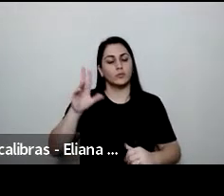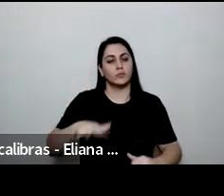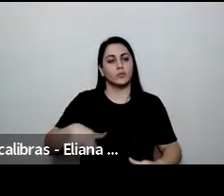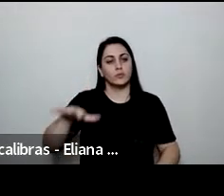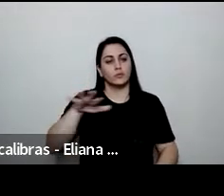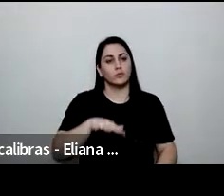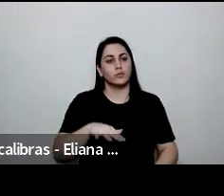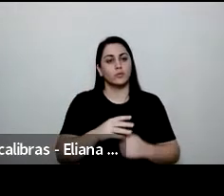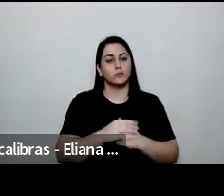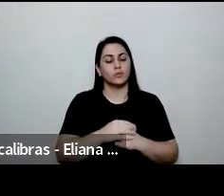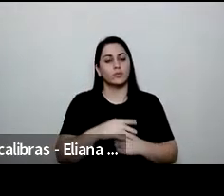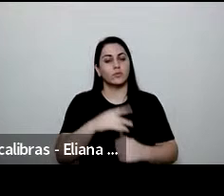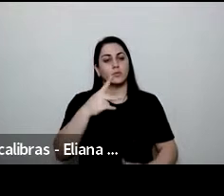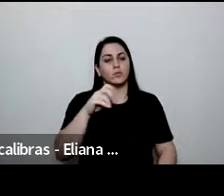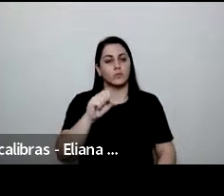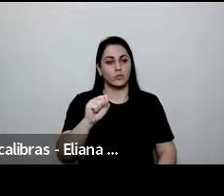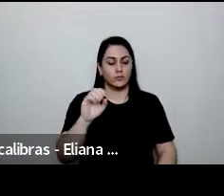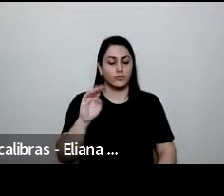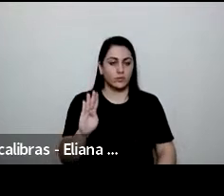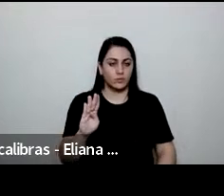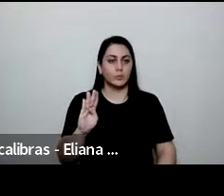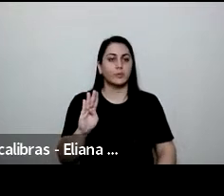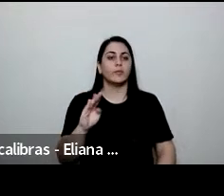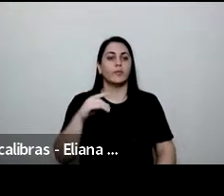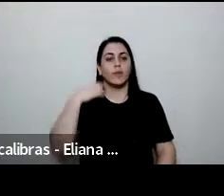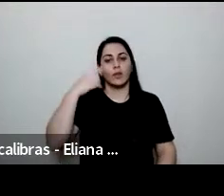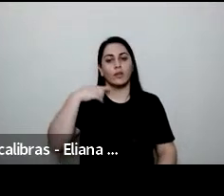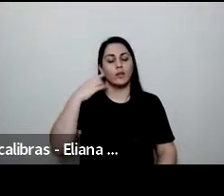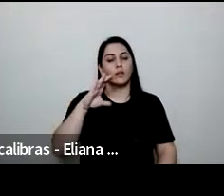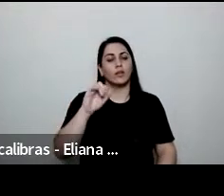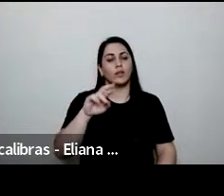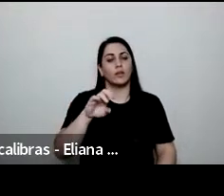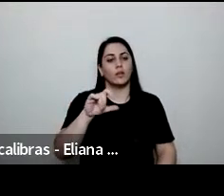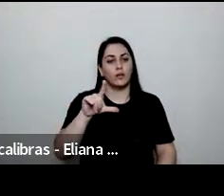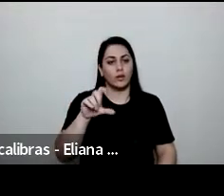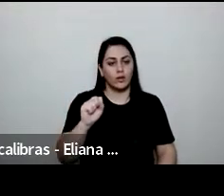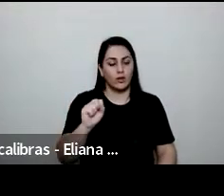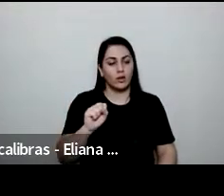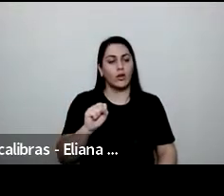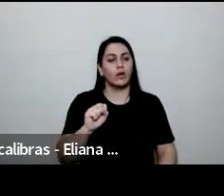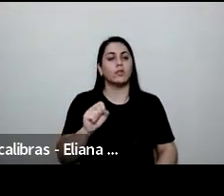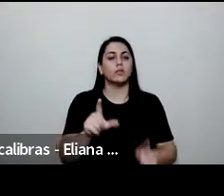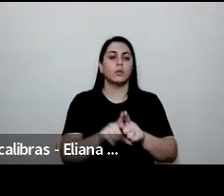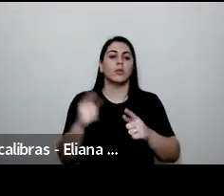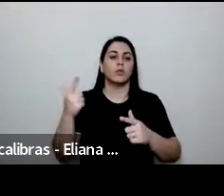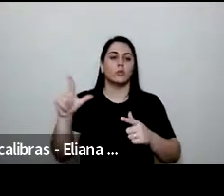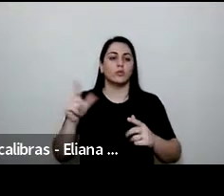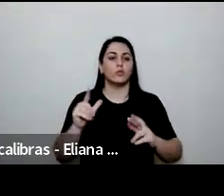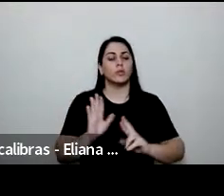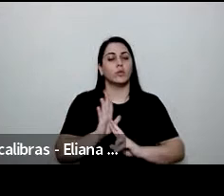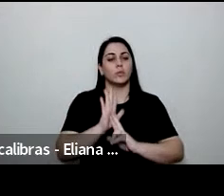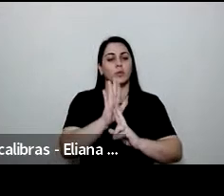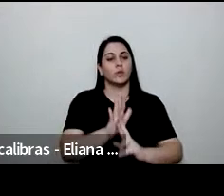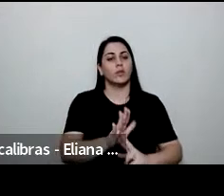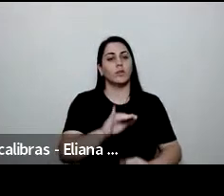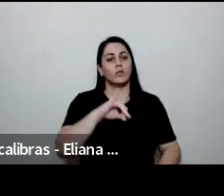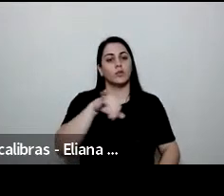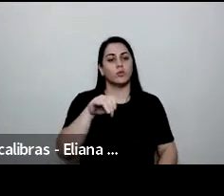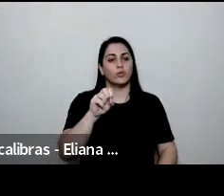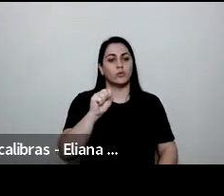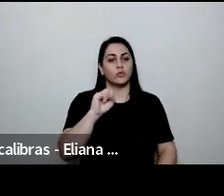e antes socialista brasileiro direto para Estadual advogado Carlos Eduardo Barros Gomes e outros representava o Josivaldo dos Santos